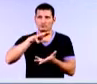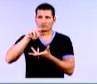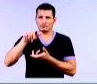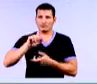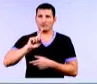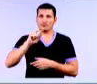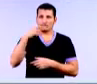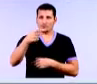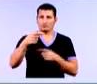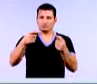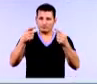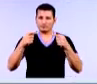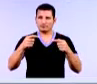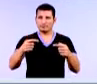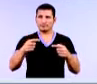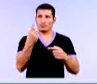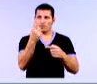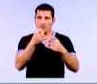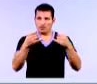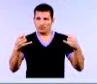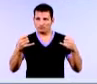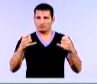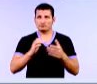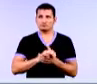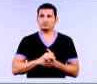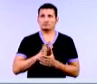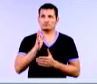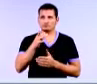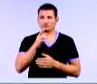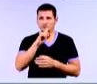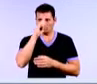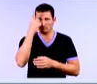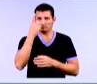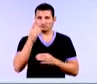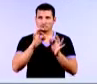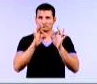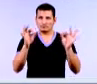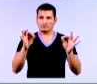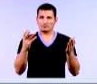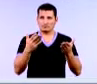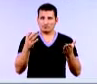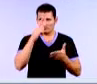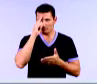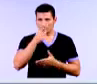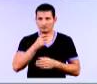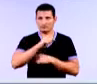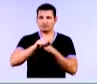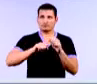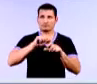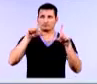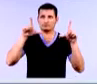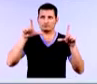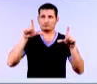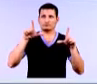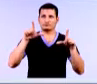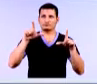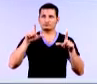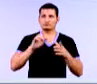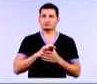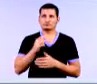linha, beleza? Olha aí, já está criado o meu comando, e eu vou mandar executar. Para eu mandar executar, eu